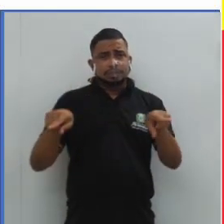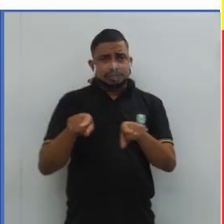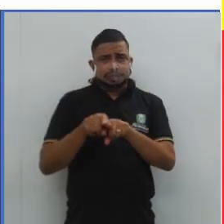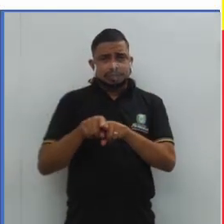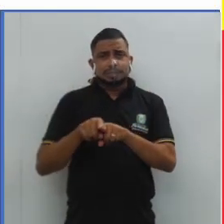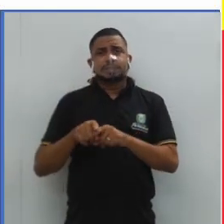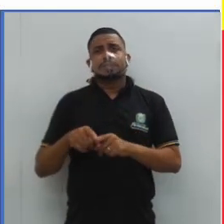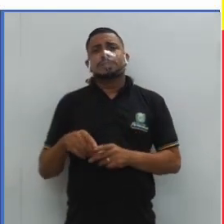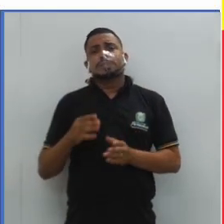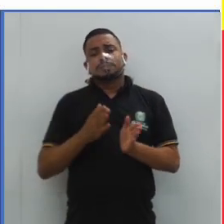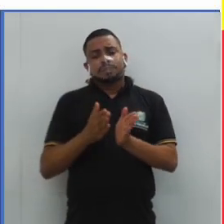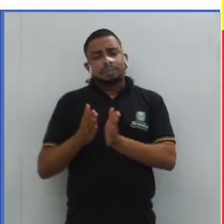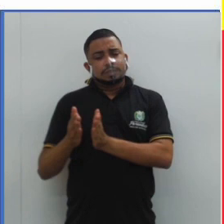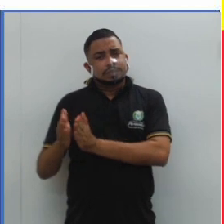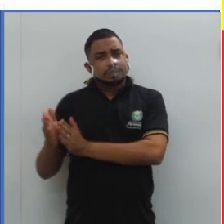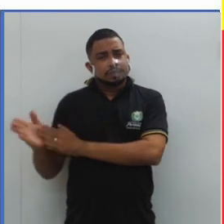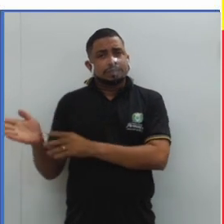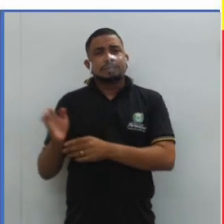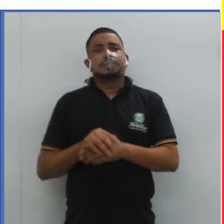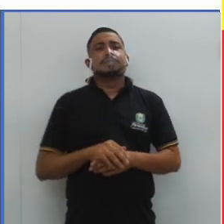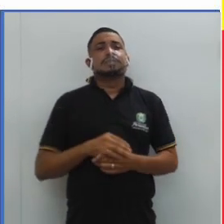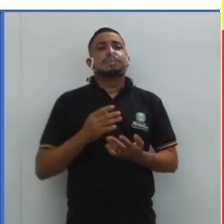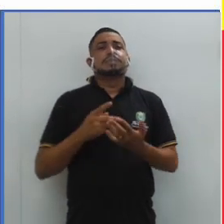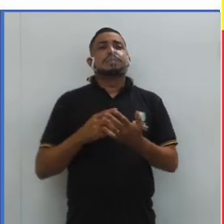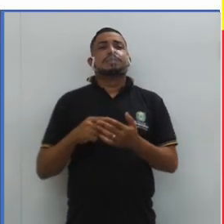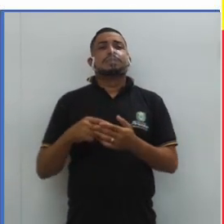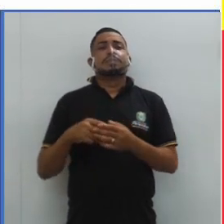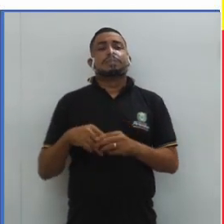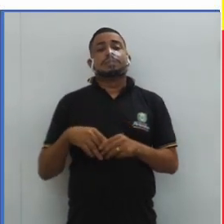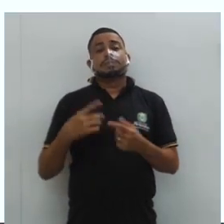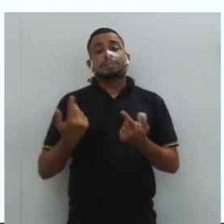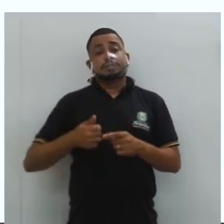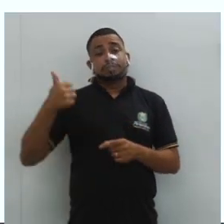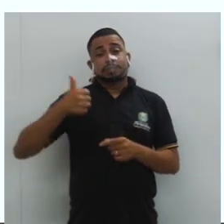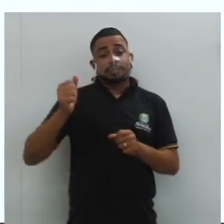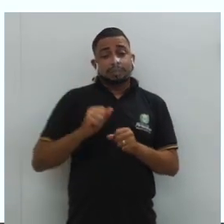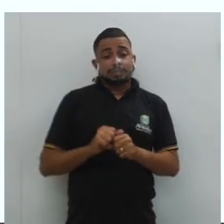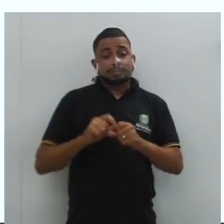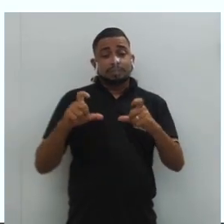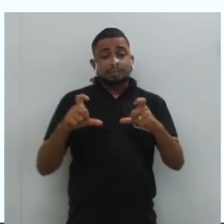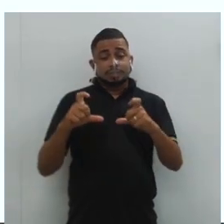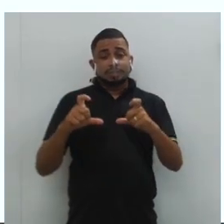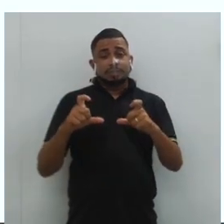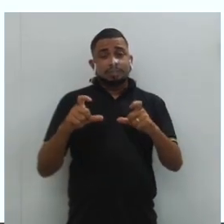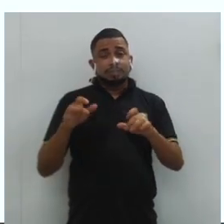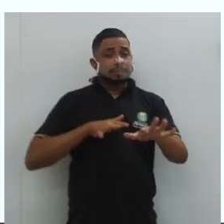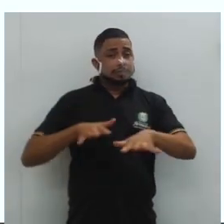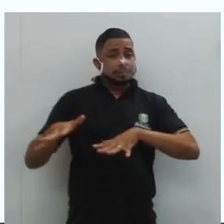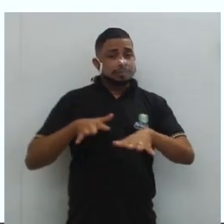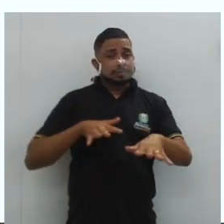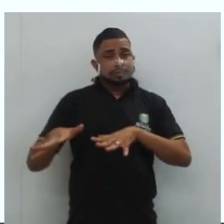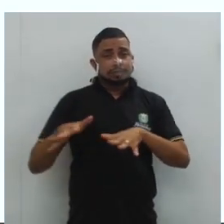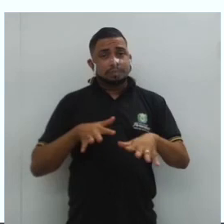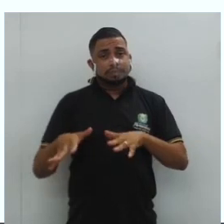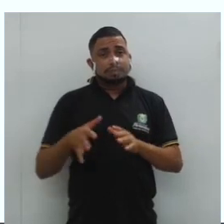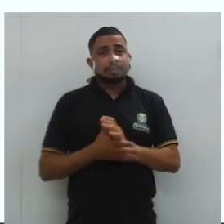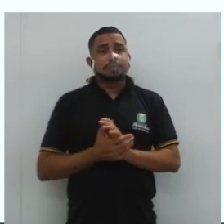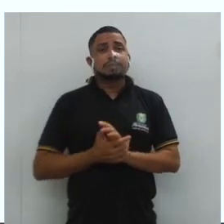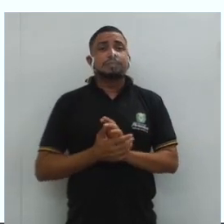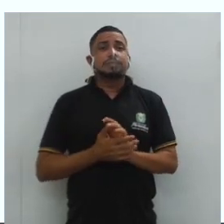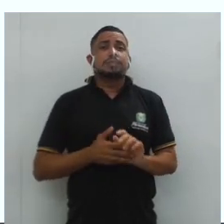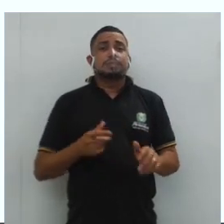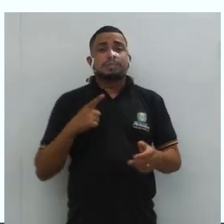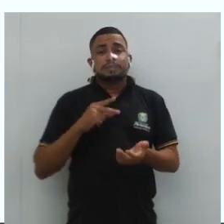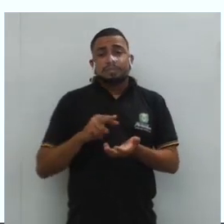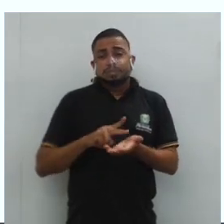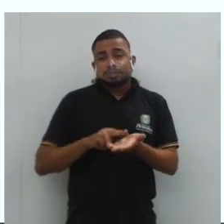tela imagens em sequência com o mesmo aparelho. Porque quando a primeira imagem que foi feita, né, em movimento, com